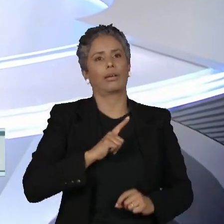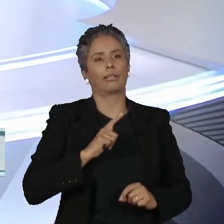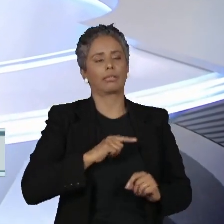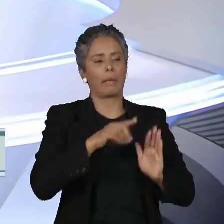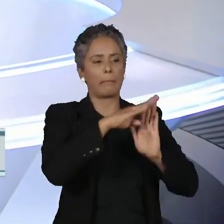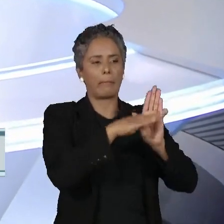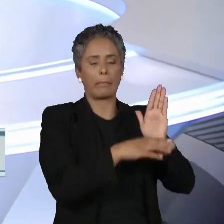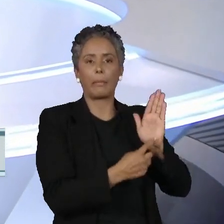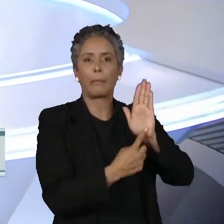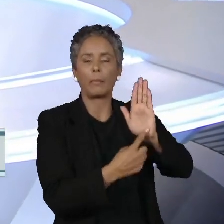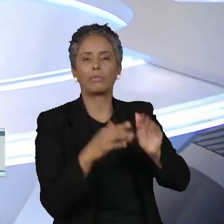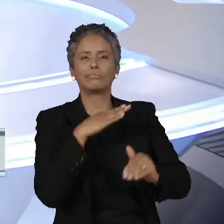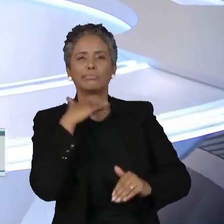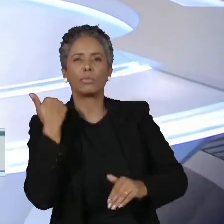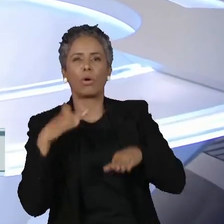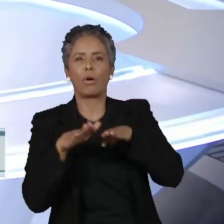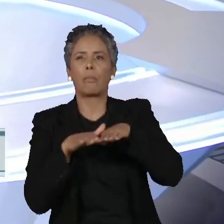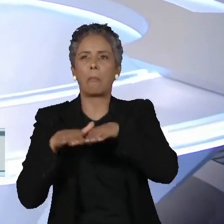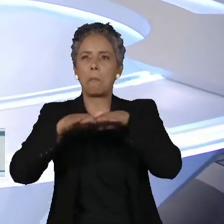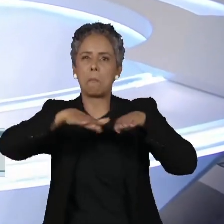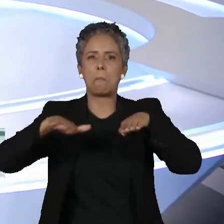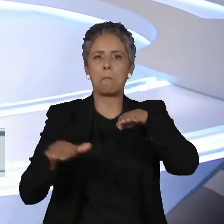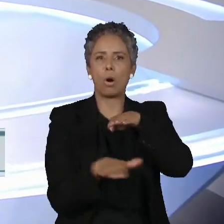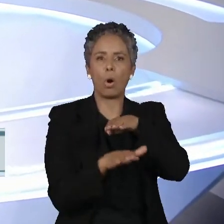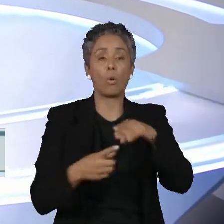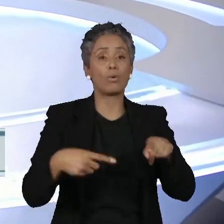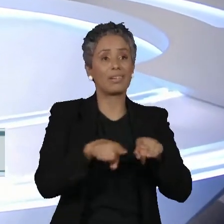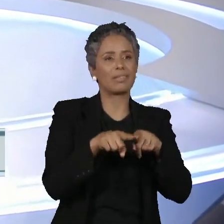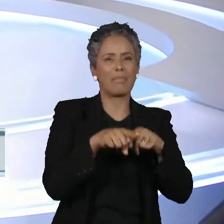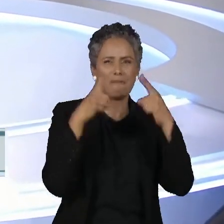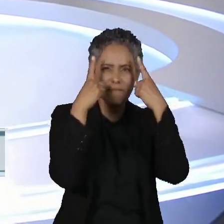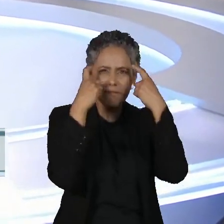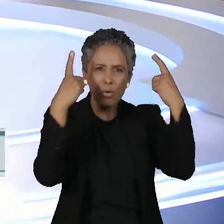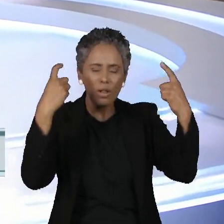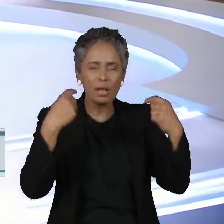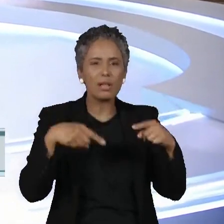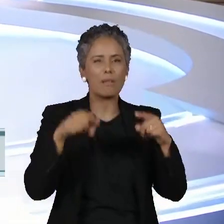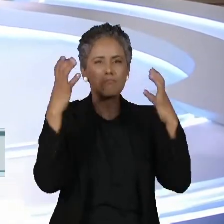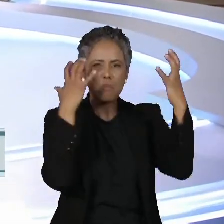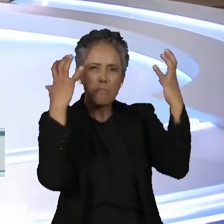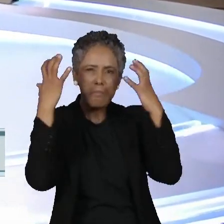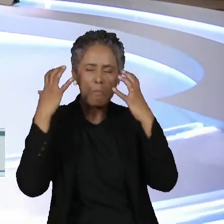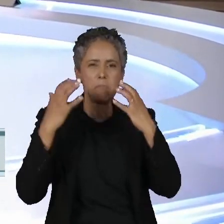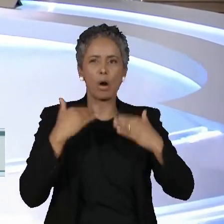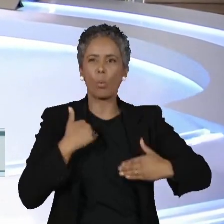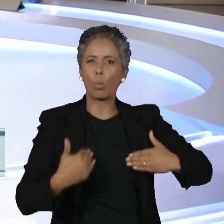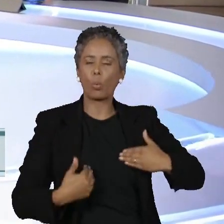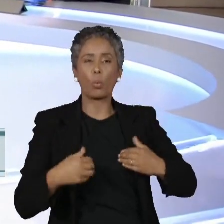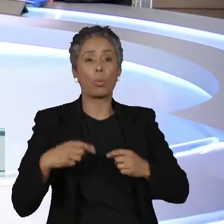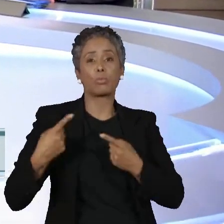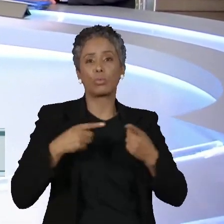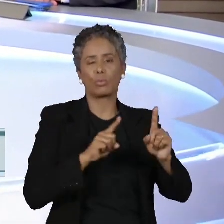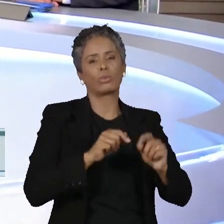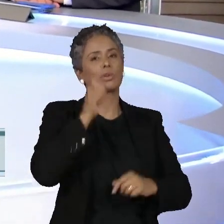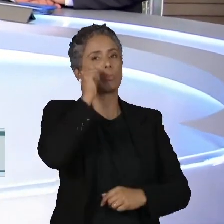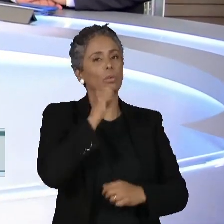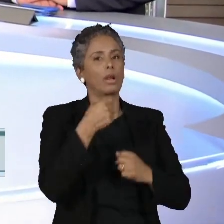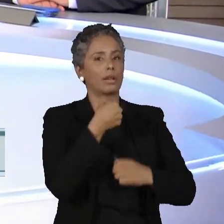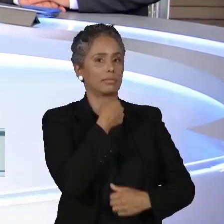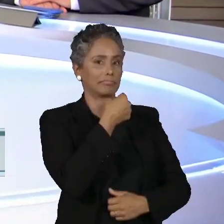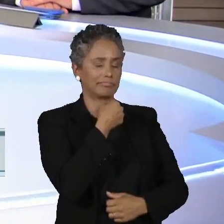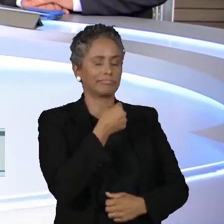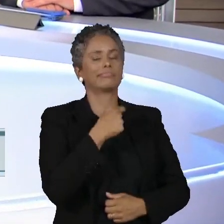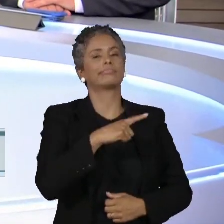mortes, desigualdades e a legitimização da violência física e psicológica contra as mulheres estão na entrevista de hoje com